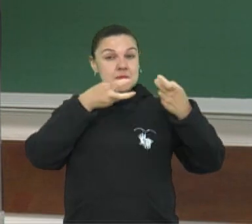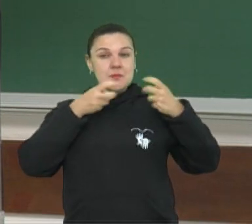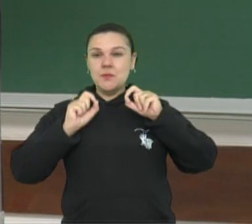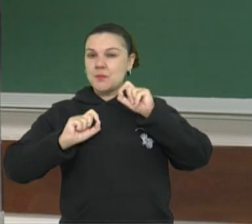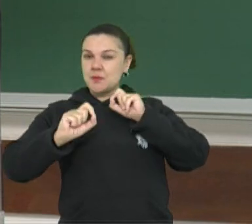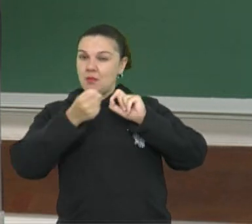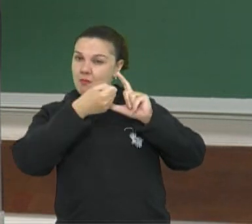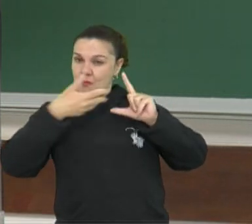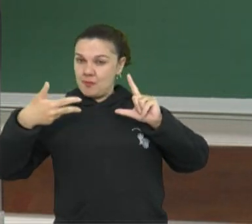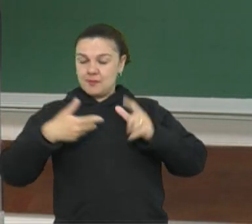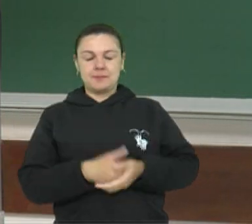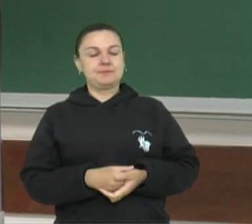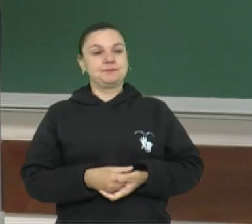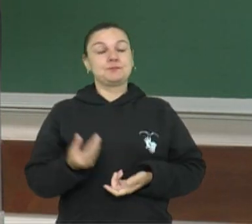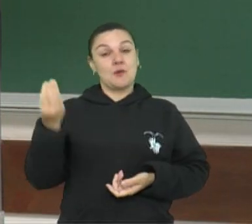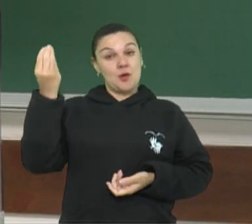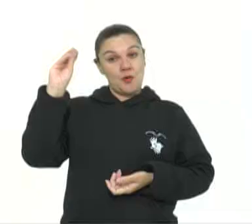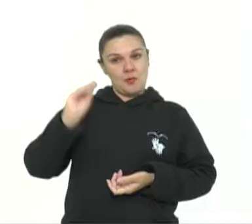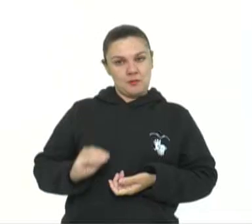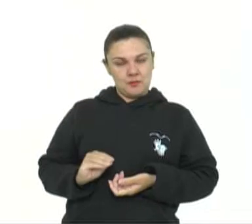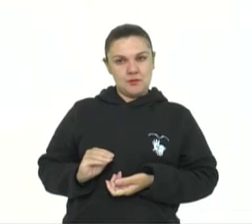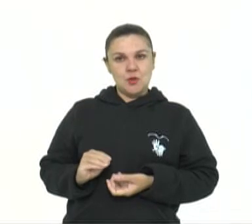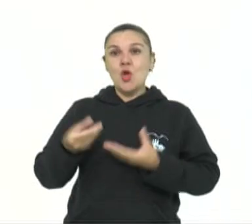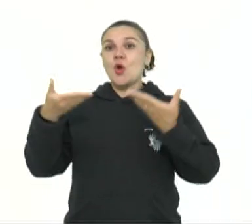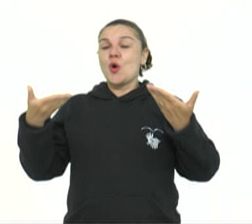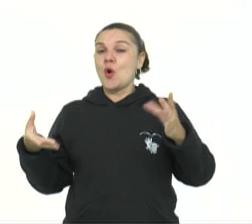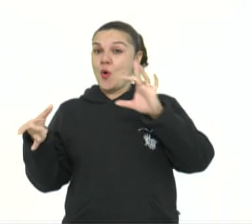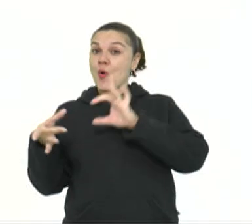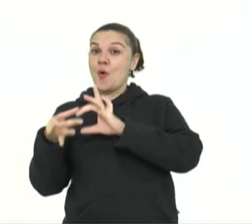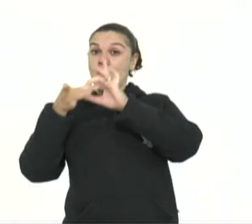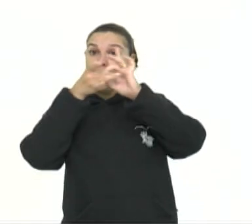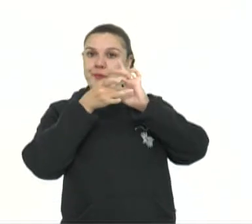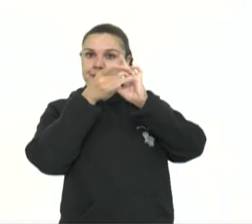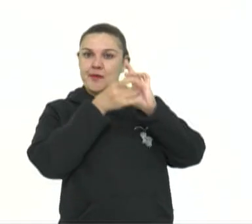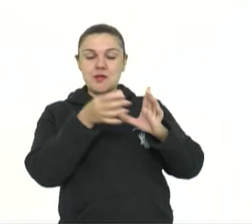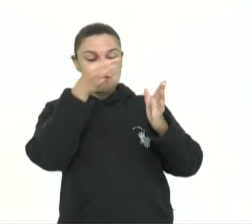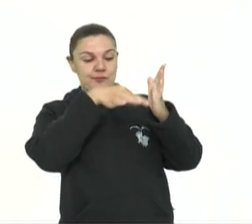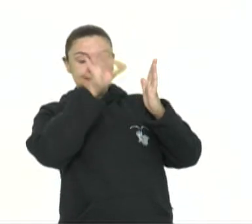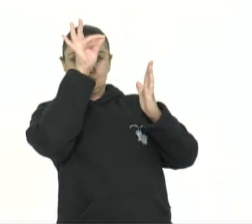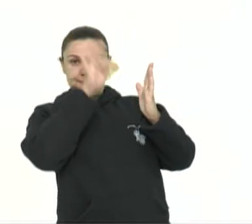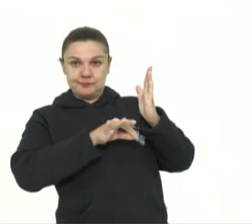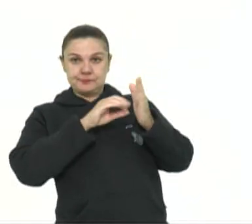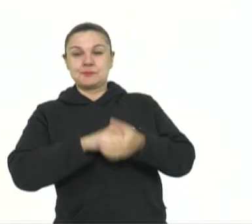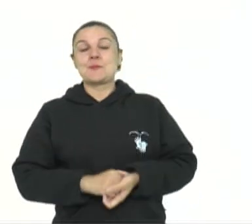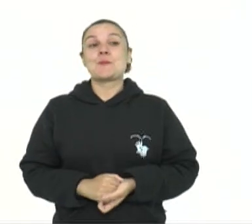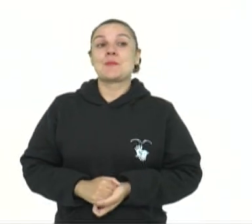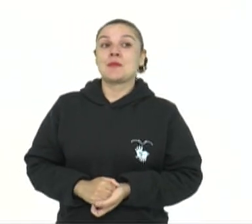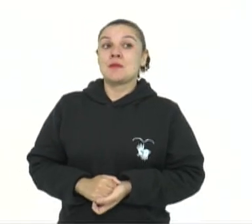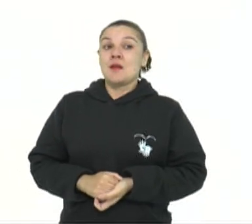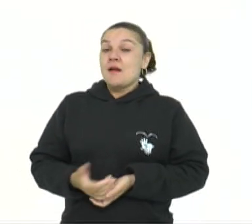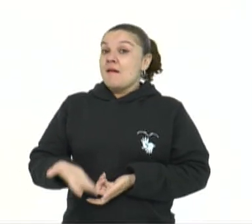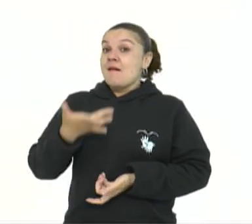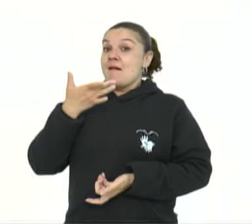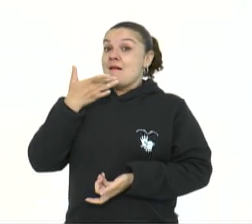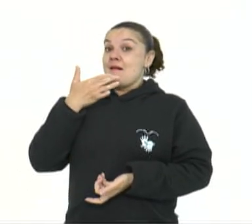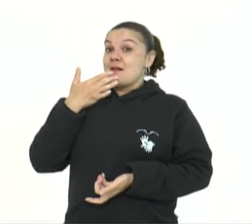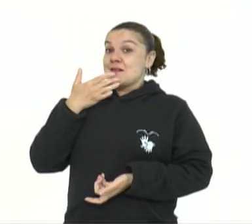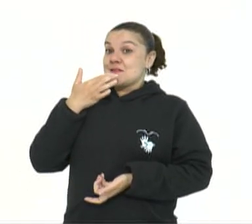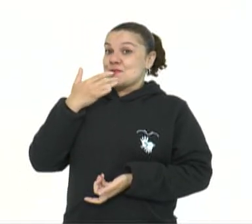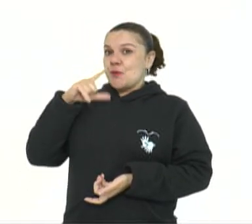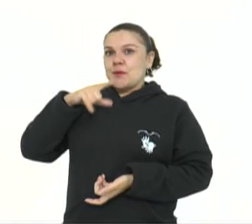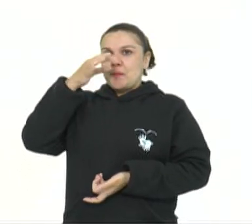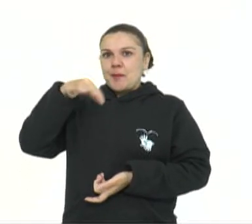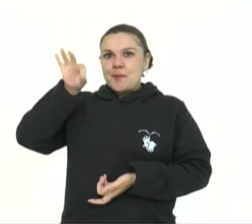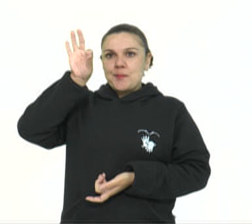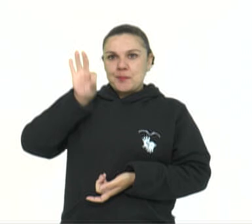atenção em alguns elementos. Anota aí. O seu contexto de produção, como eu havia dito no começo, lembra? As cores dessa